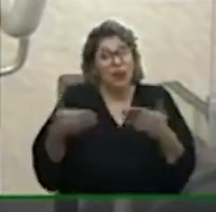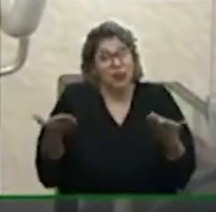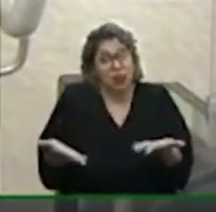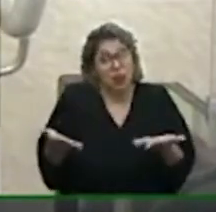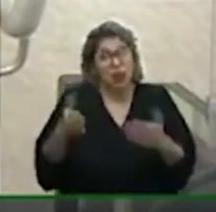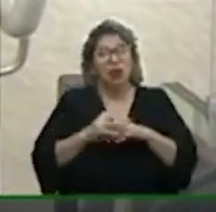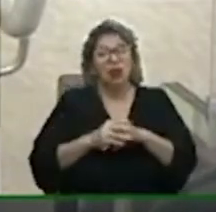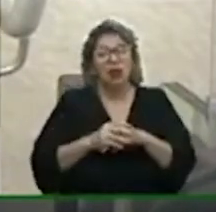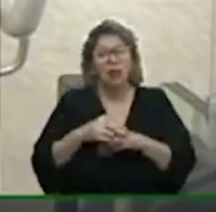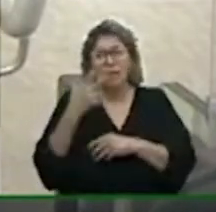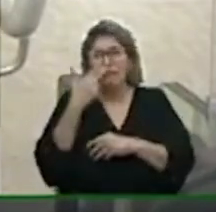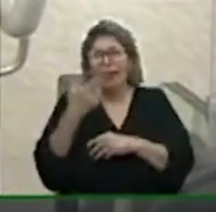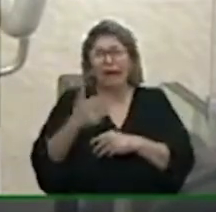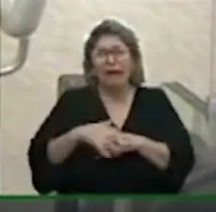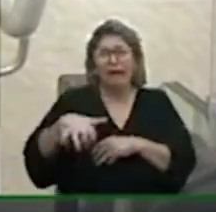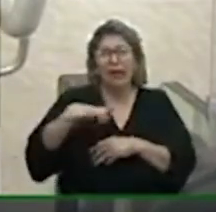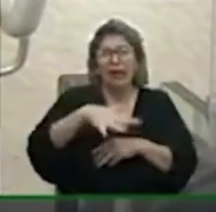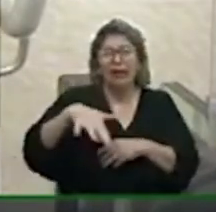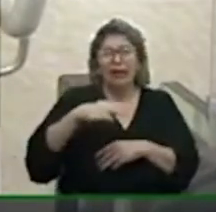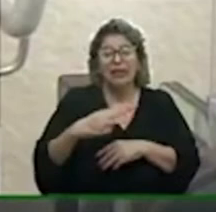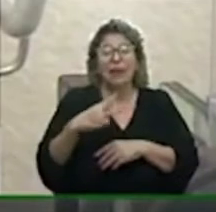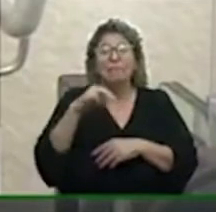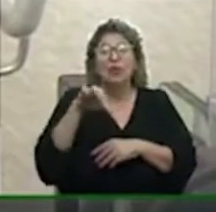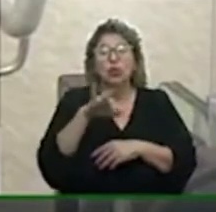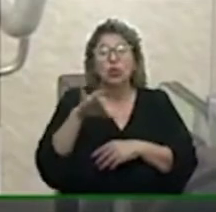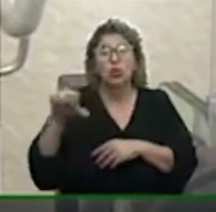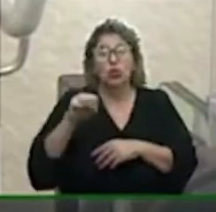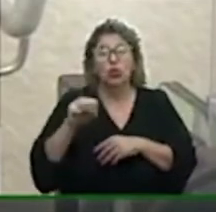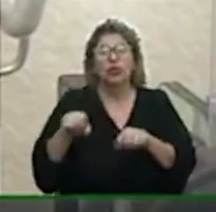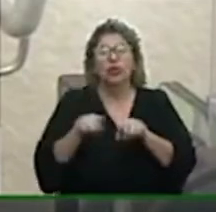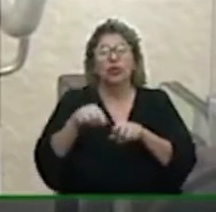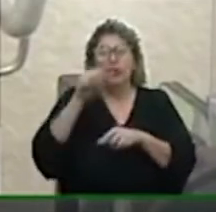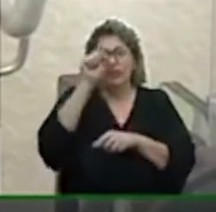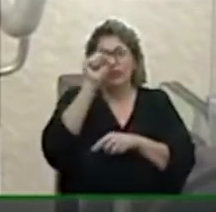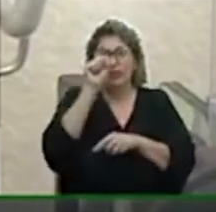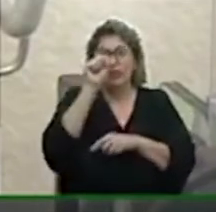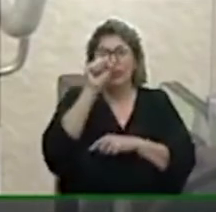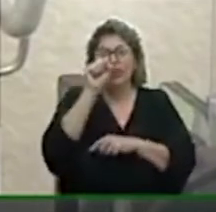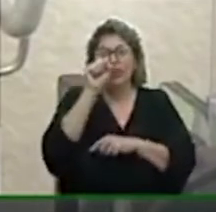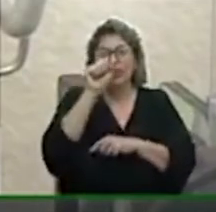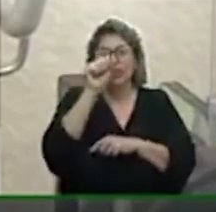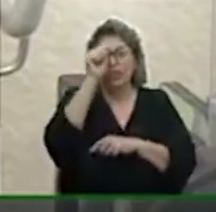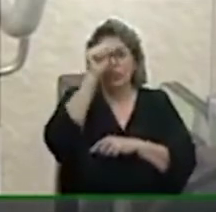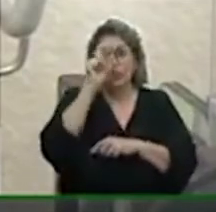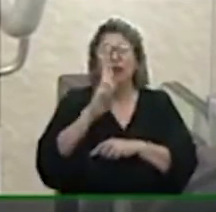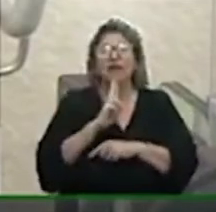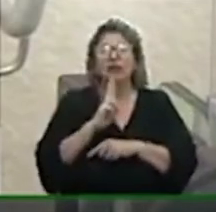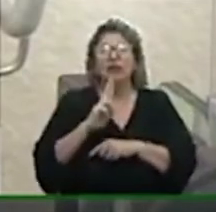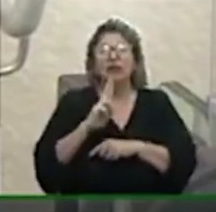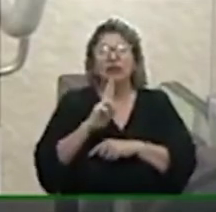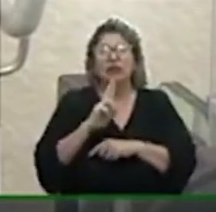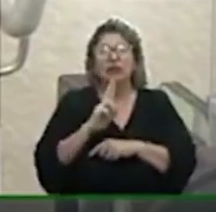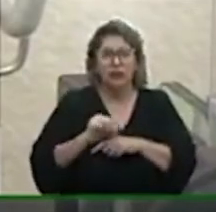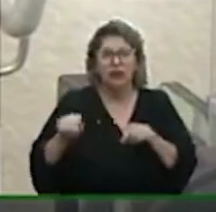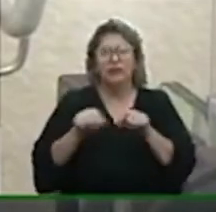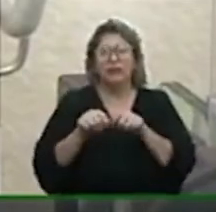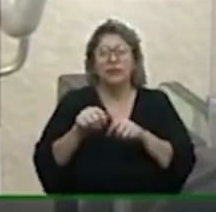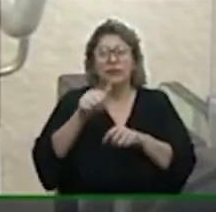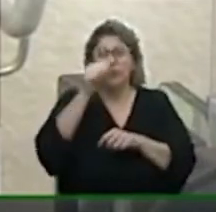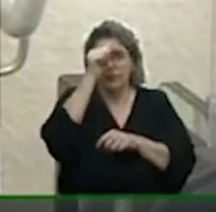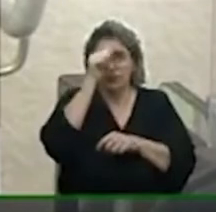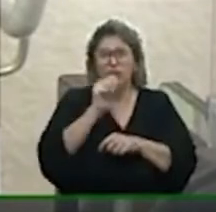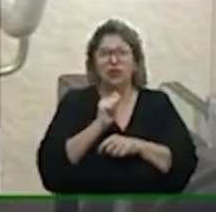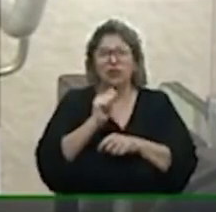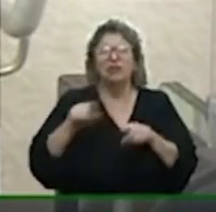agora aparece também a região missioneira Santo Ângelo que aliás é a capital missioneira tá sem transporte